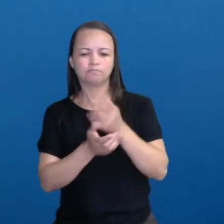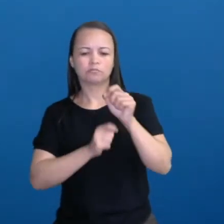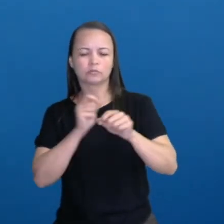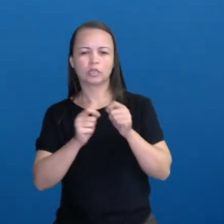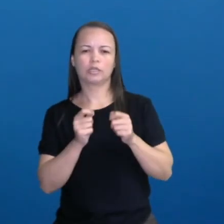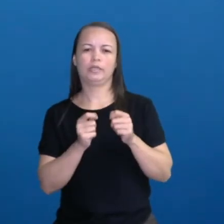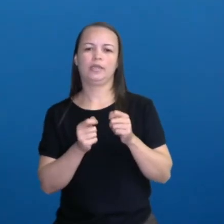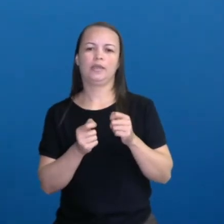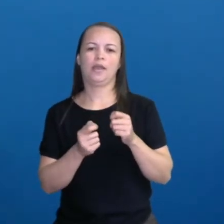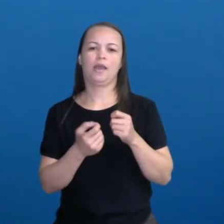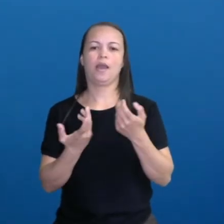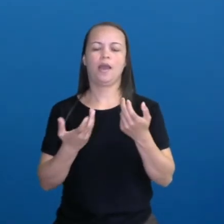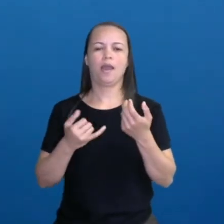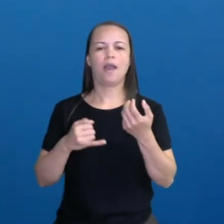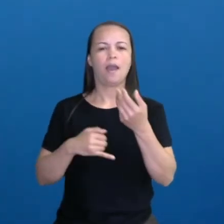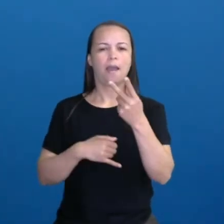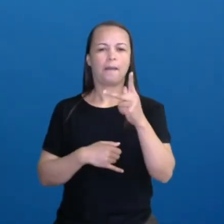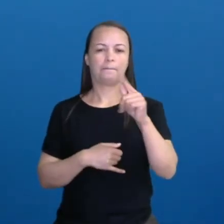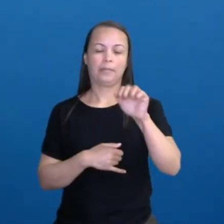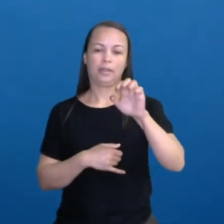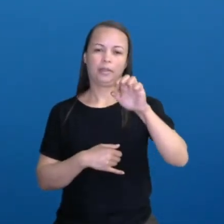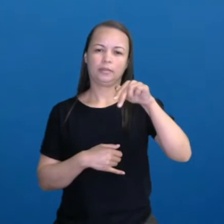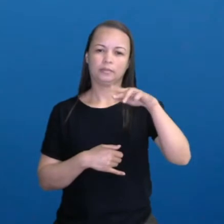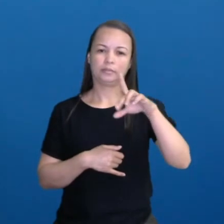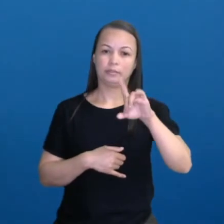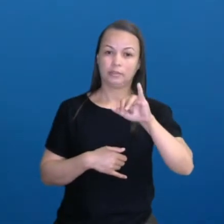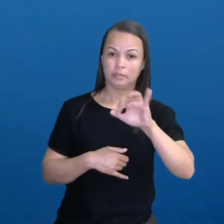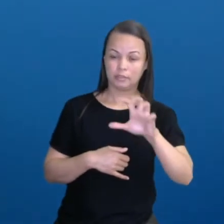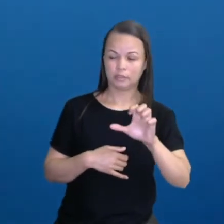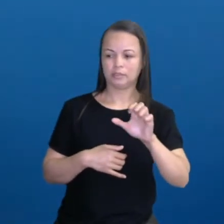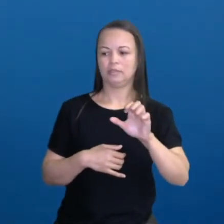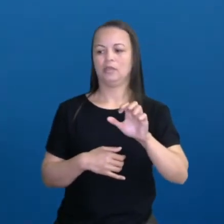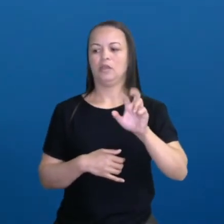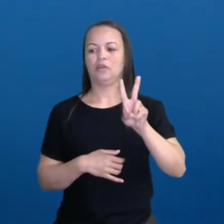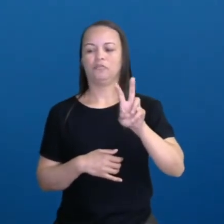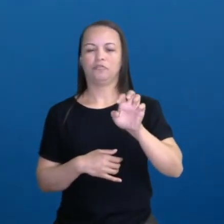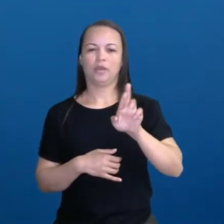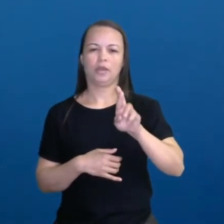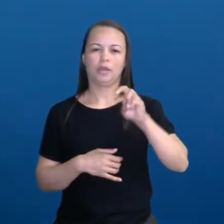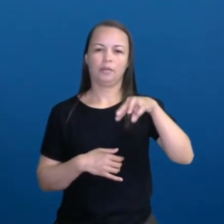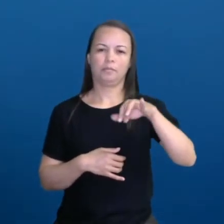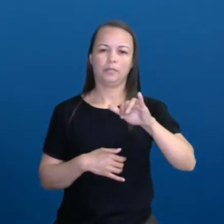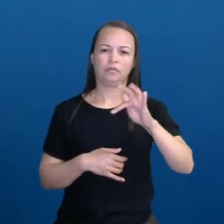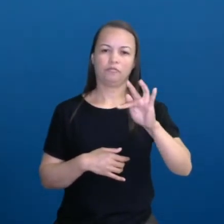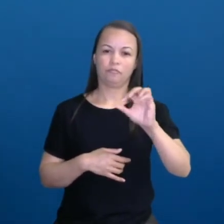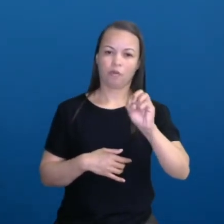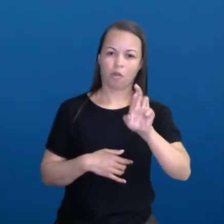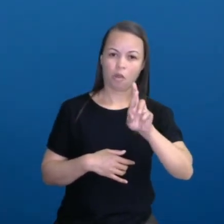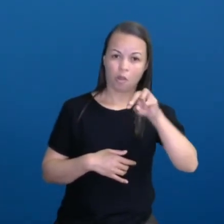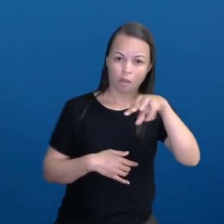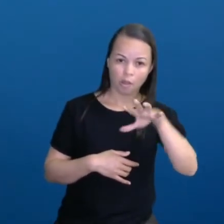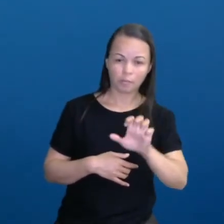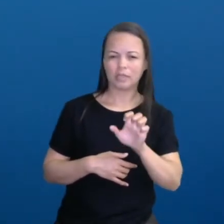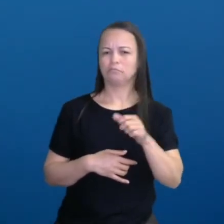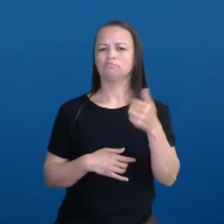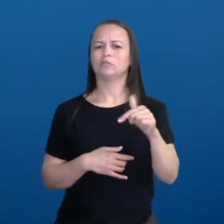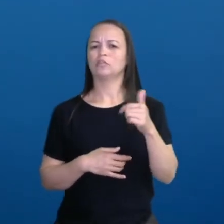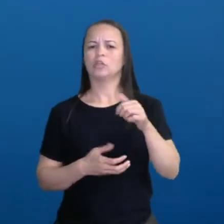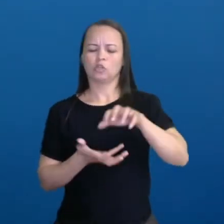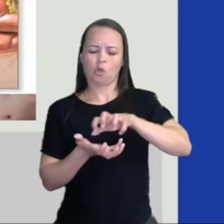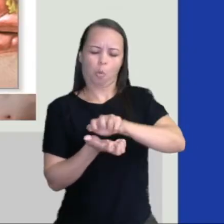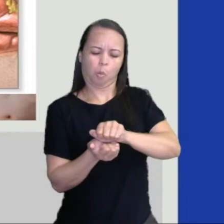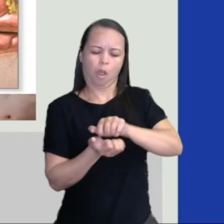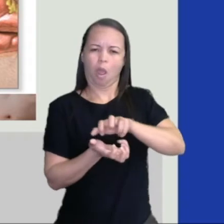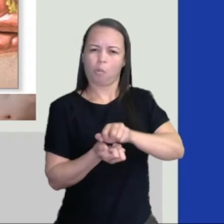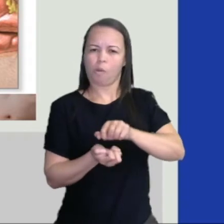para o nosso corpo. Seria essa função aqui. O apêndice vermiforme não tem função digestiva. E eu vou pedir à produção, abre essa imagem